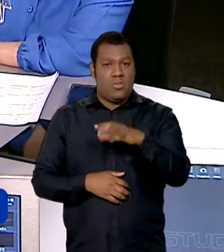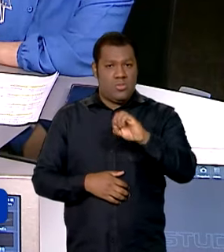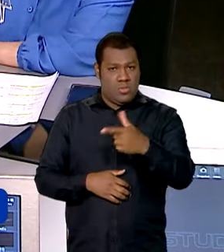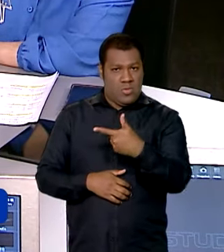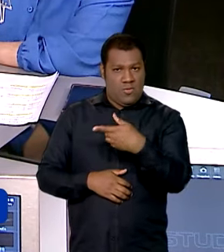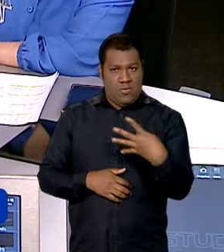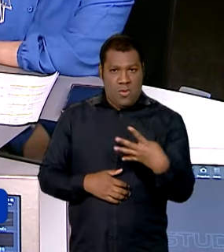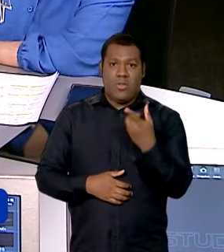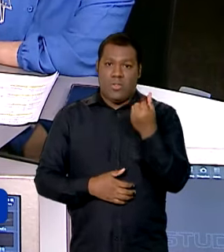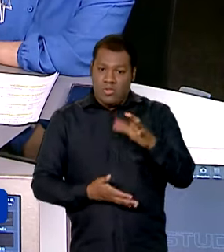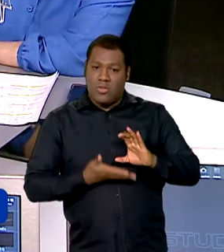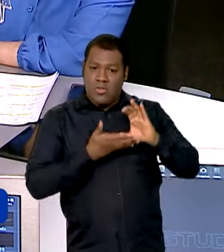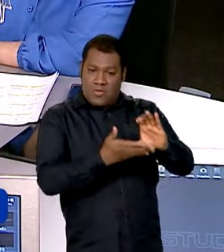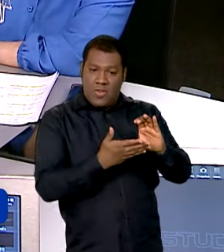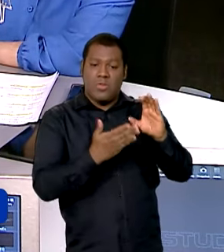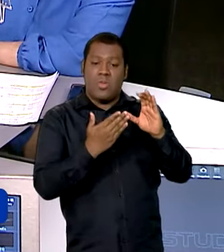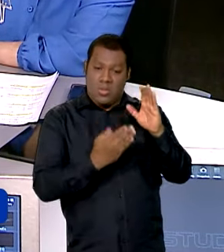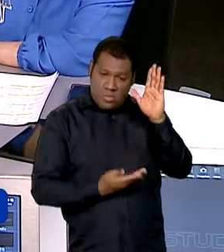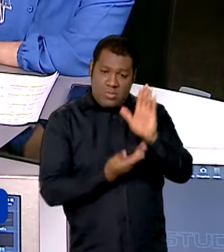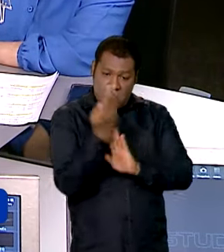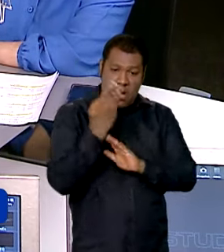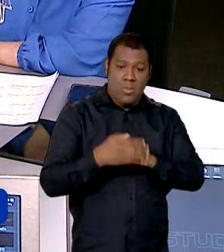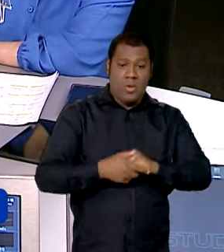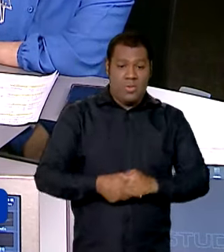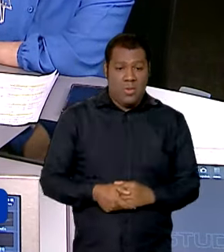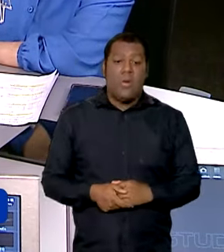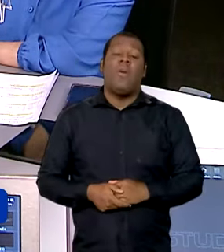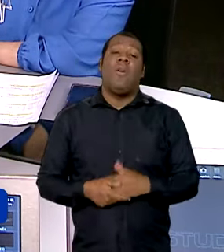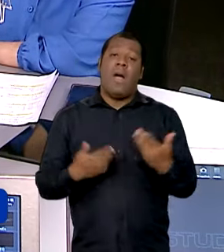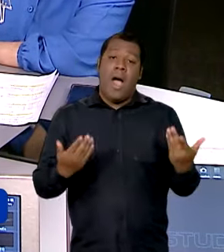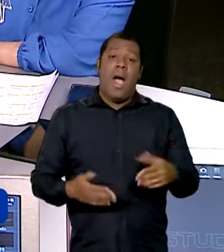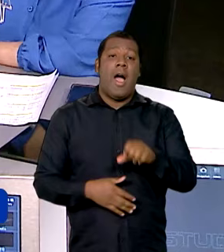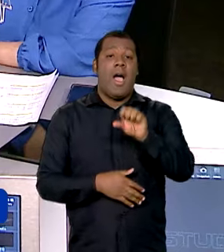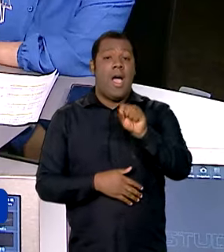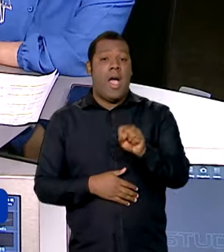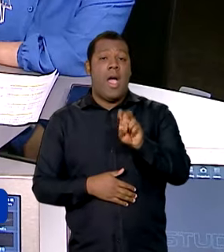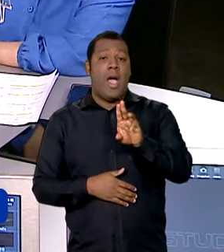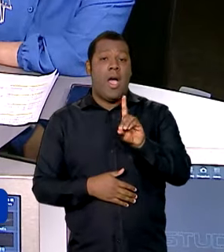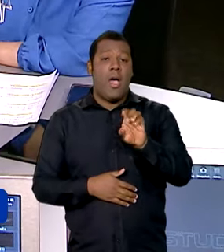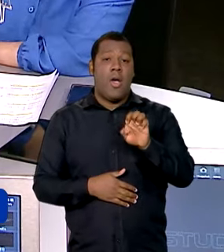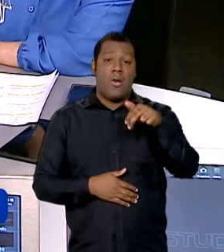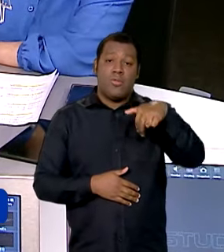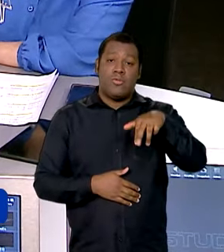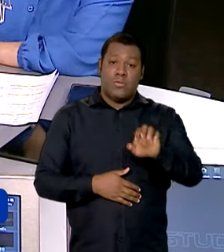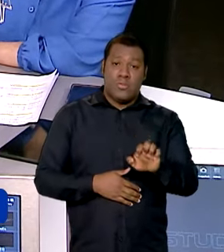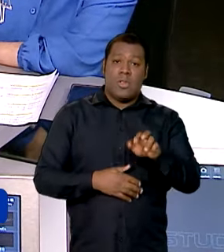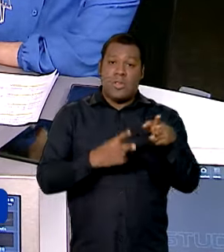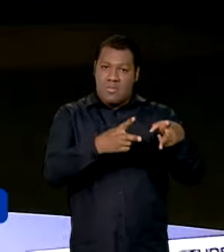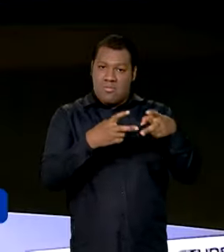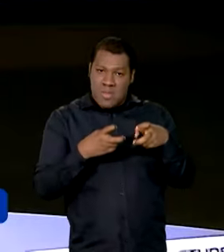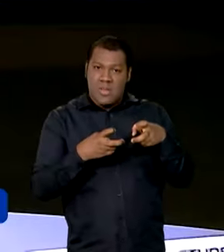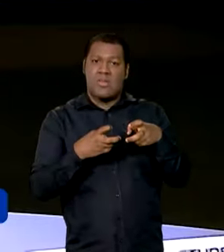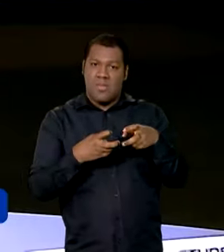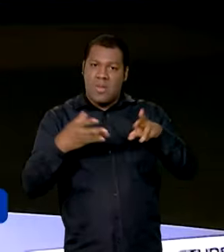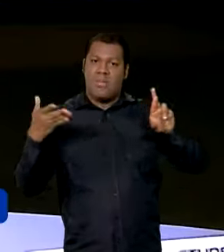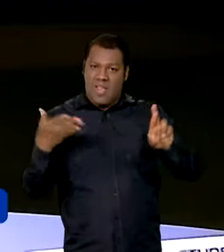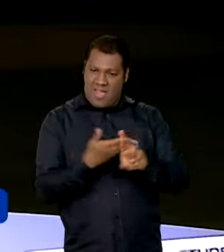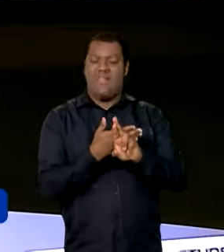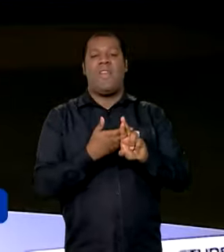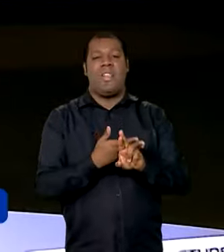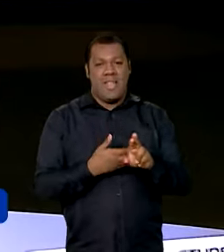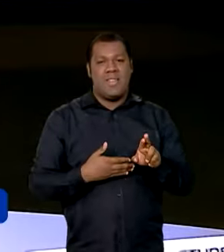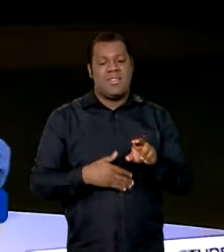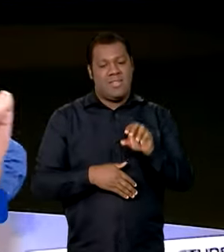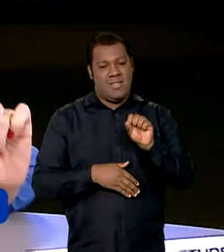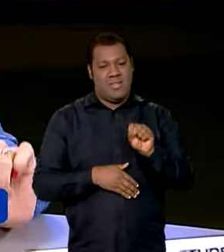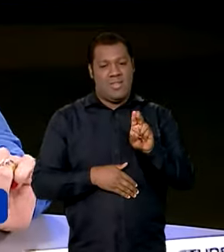poderá assim aparecer mais e as pessoas perceberem melhor atuação da Sud sen deu uma boa notícia